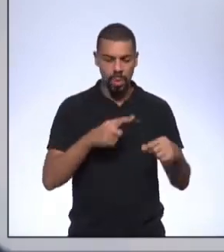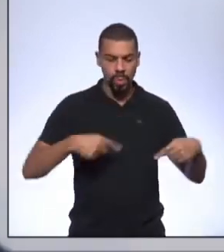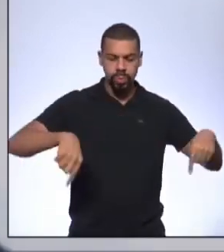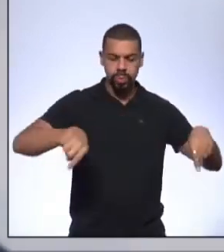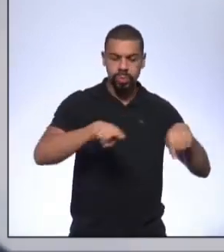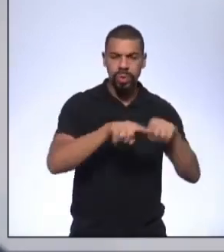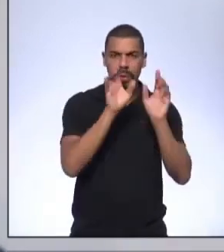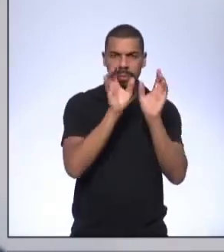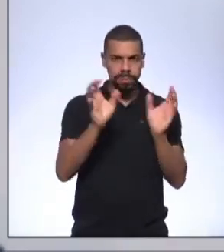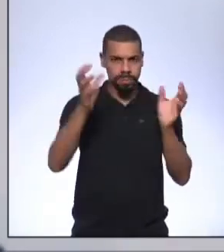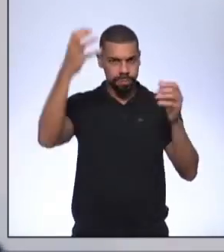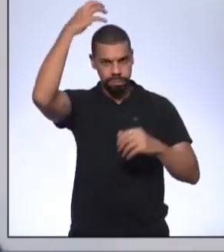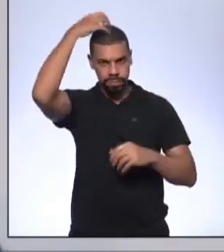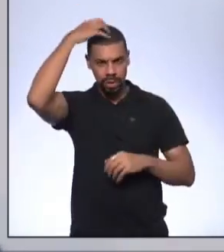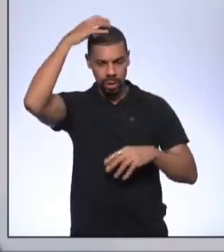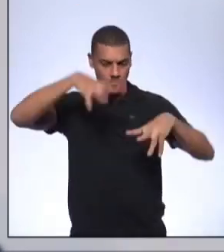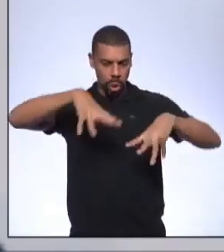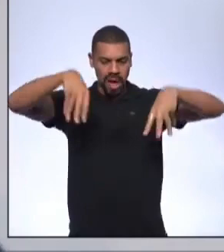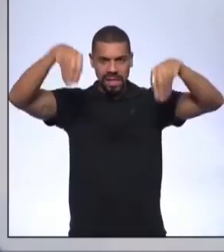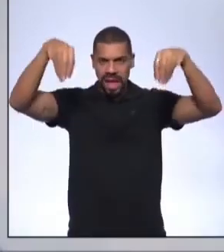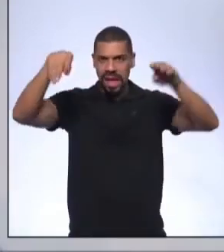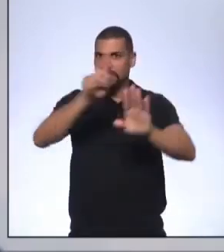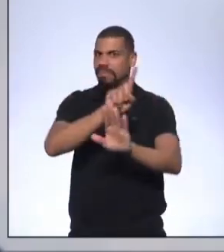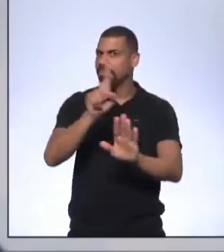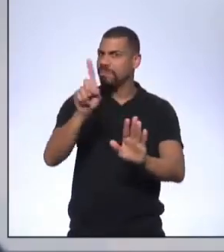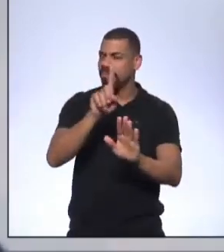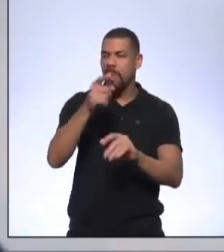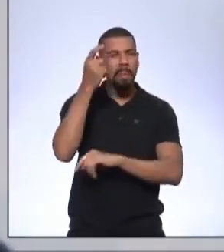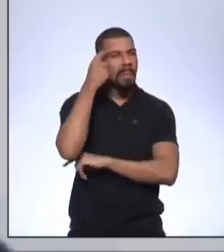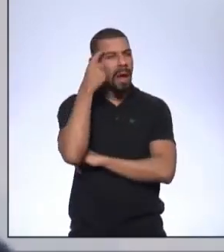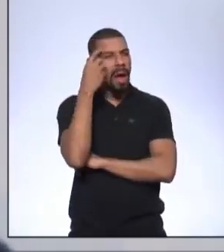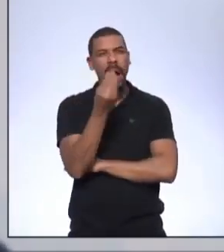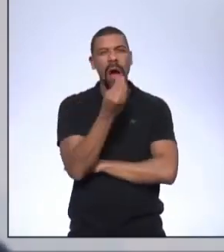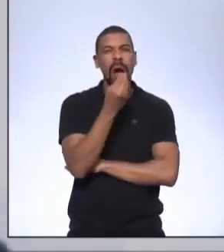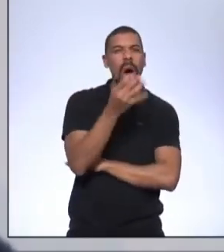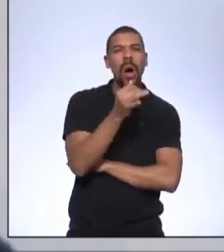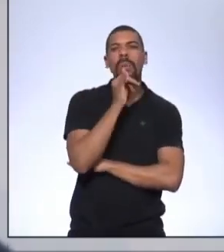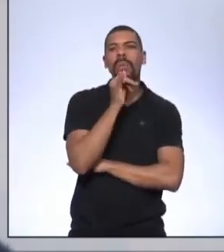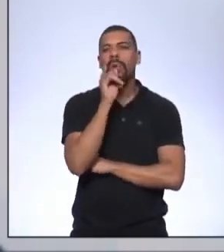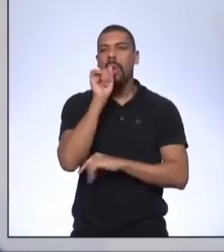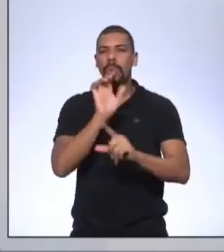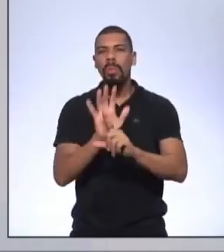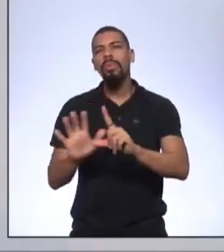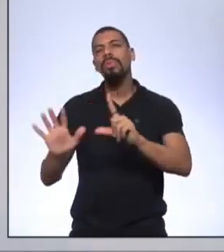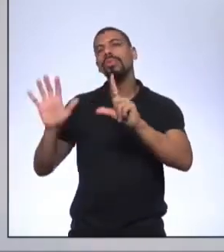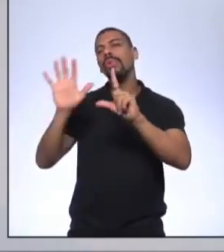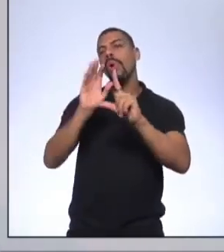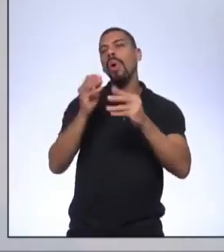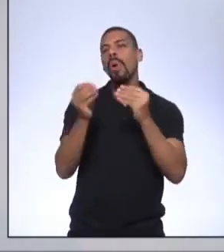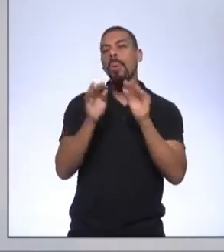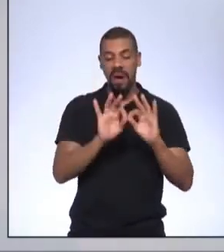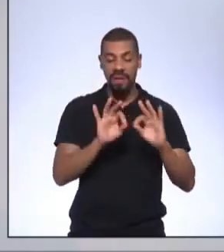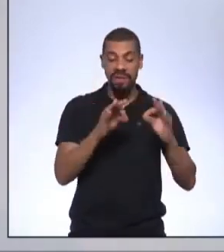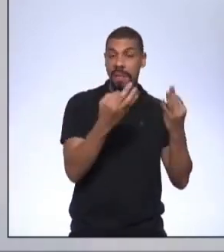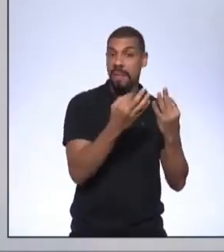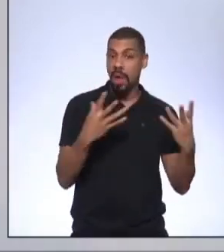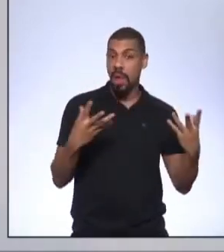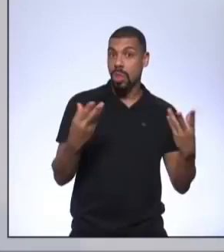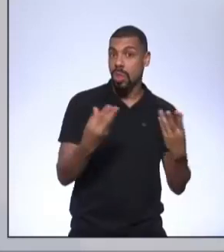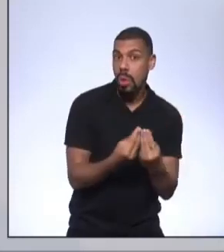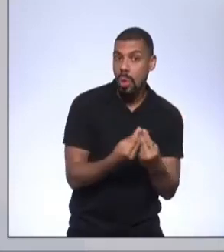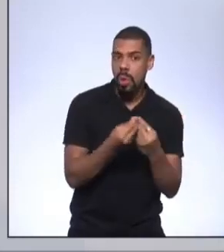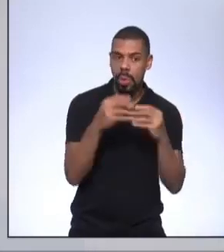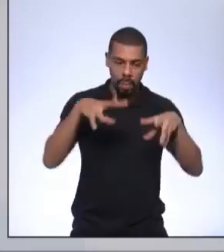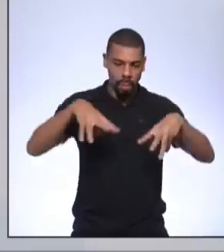né? Eles não estão lá no palácio, né? Se a gente fosse imaginar um retrato mais tradicional, seria a família toda reunida em torno do